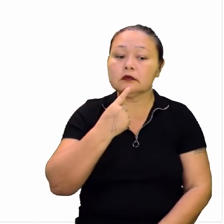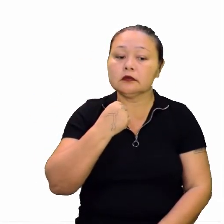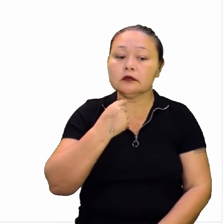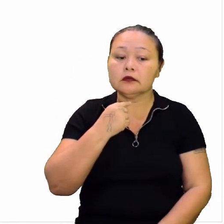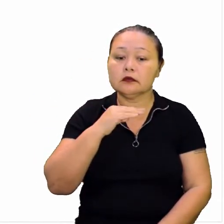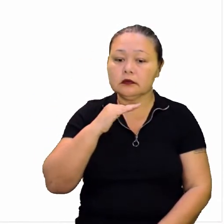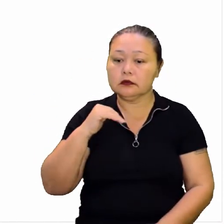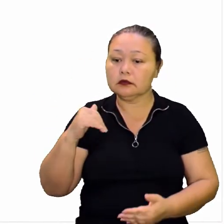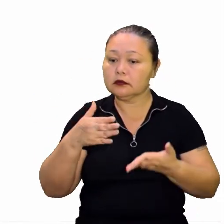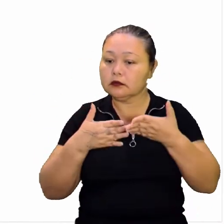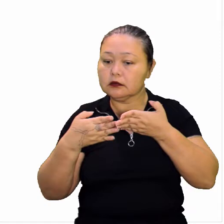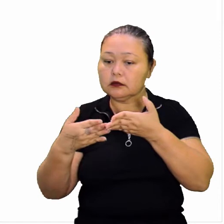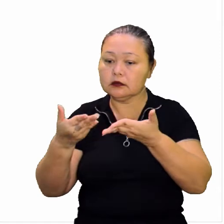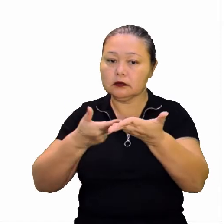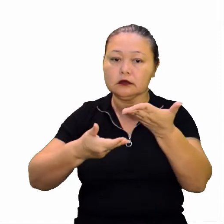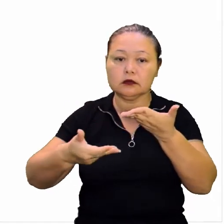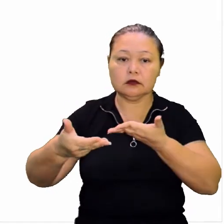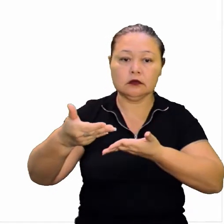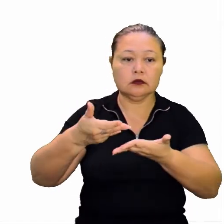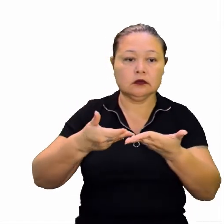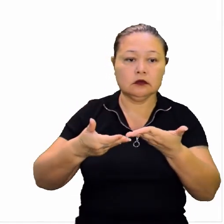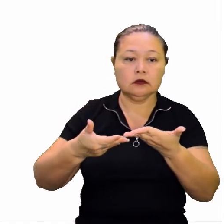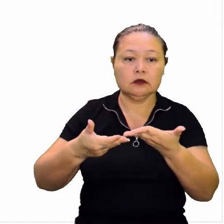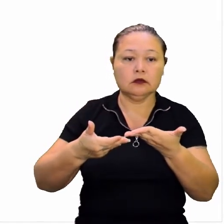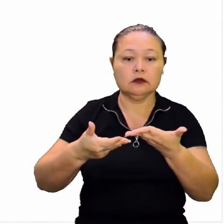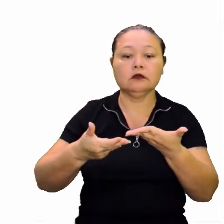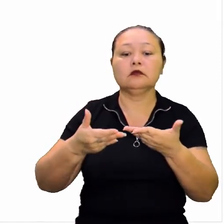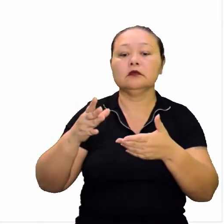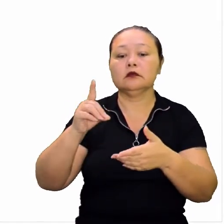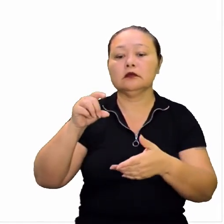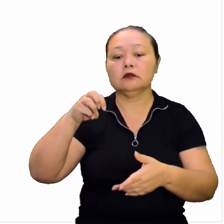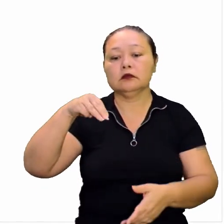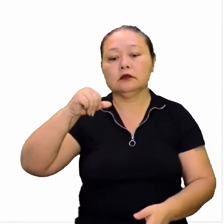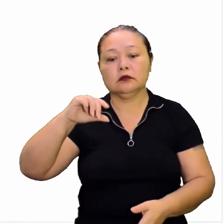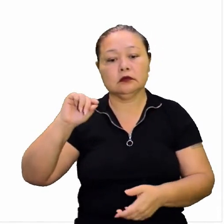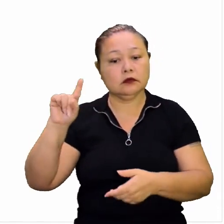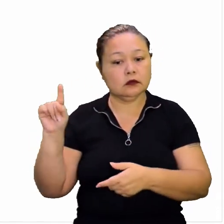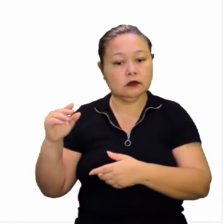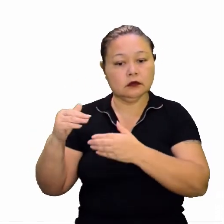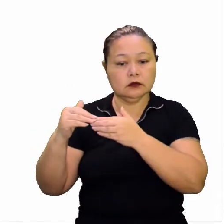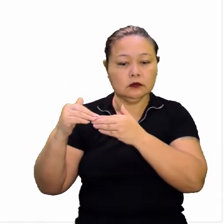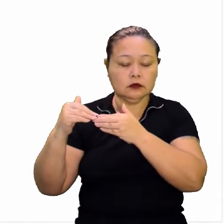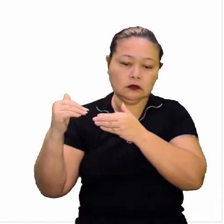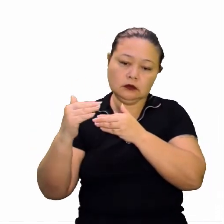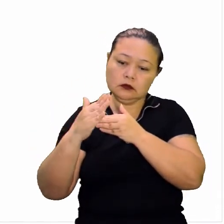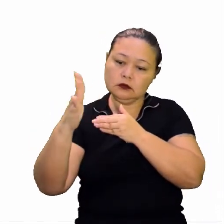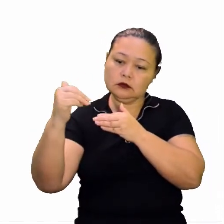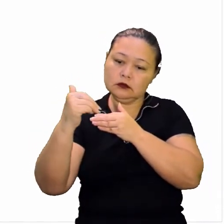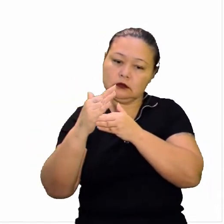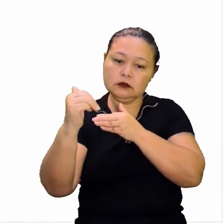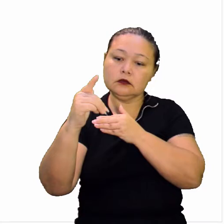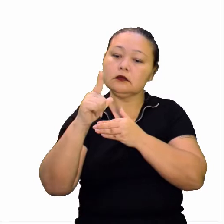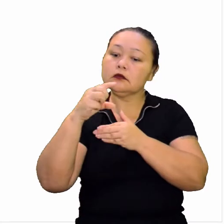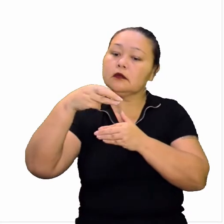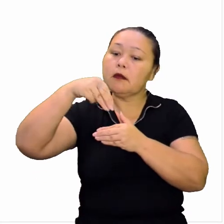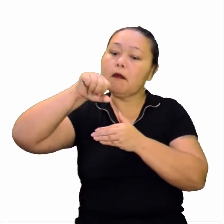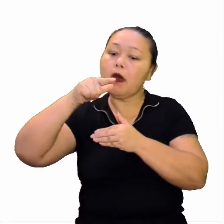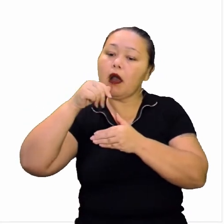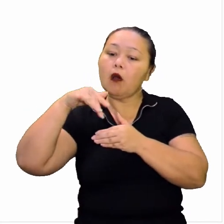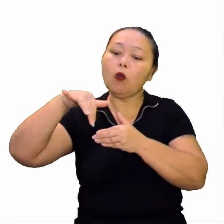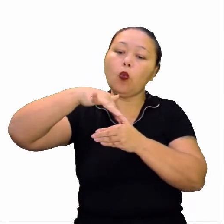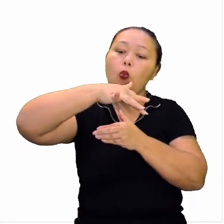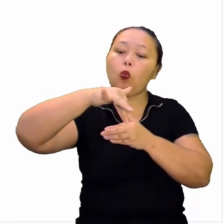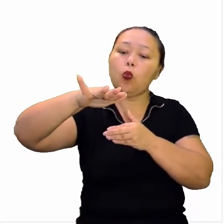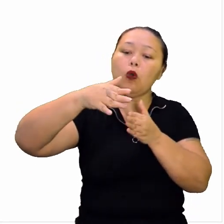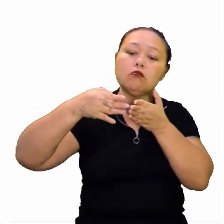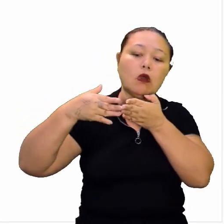rotas comerciais. Está ali em cima, né? Ele sai de Damasco, de Tiro, por todo o mar Mediterrâneo. Vão para